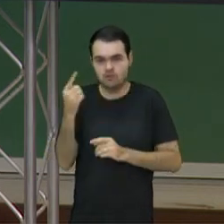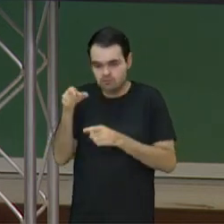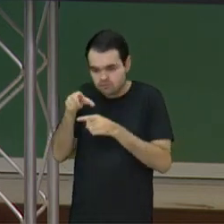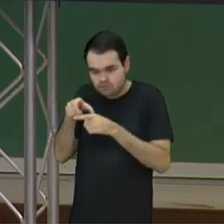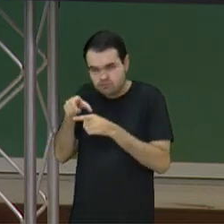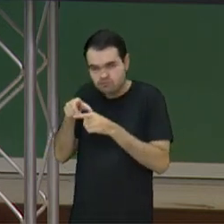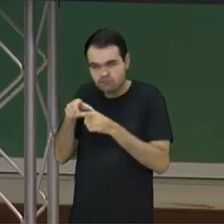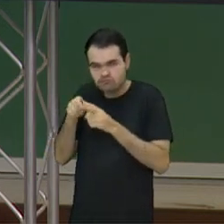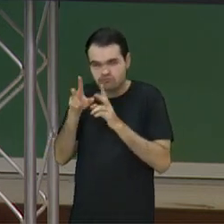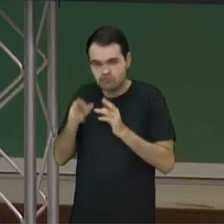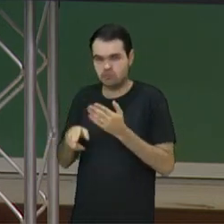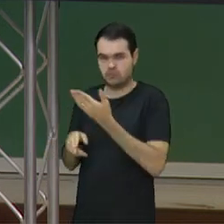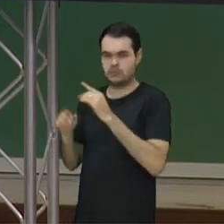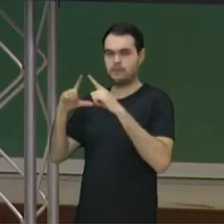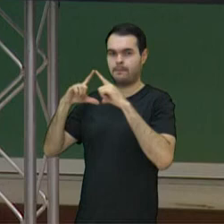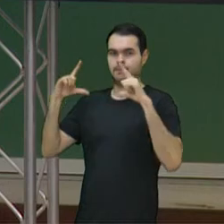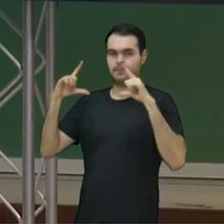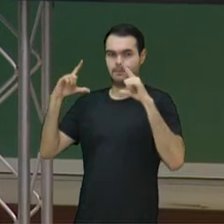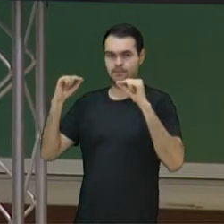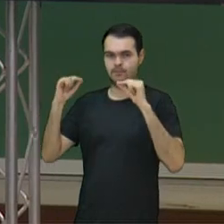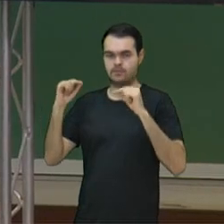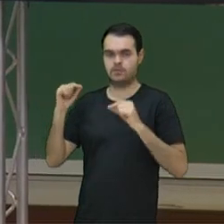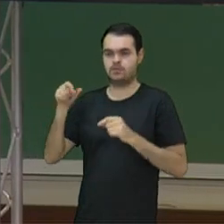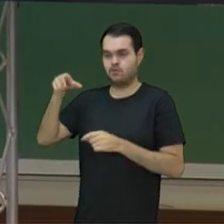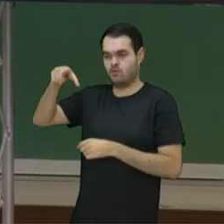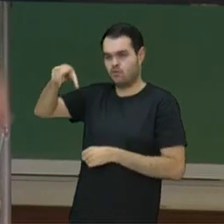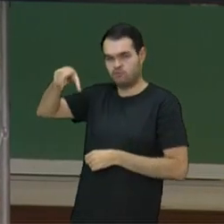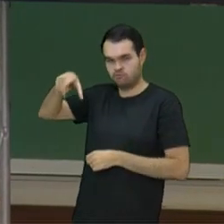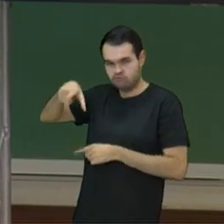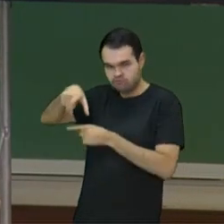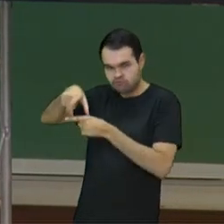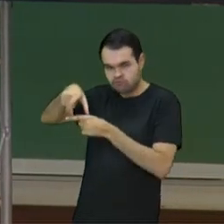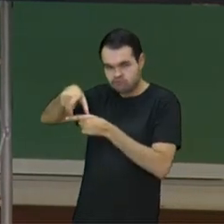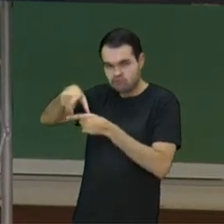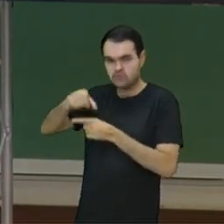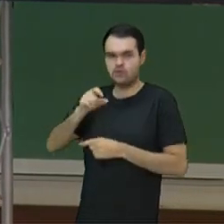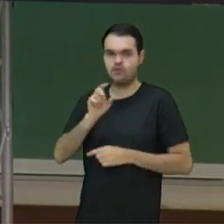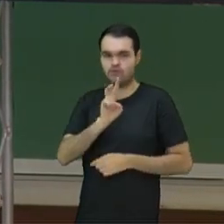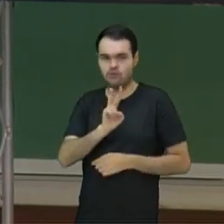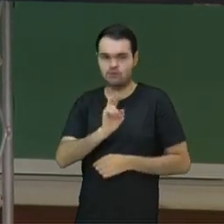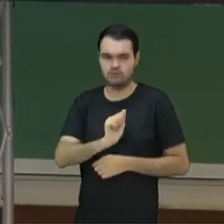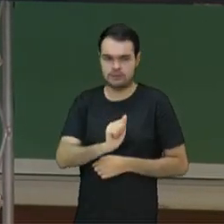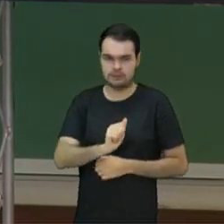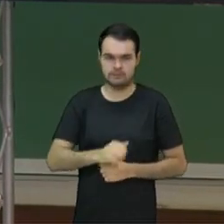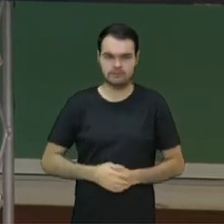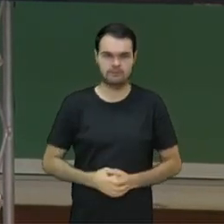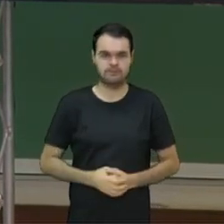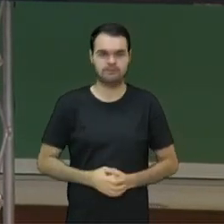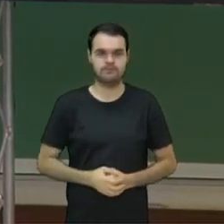né, a letra ômega, 1 volt-ampere.